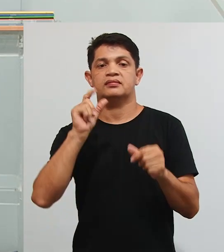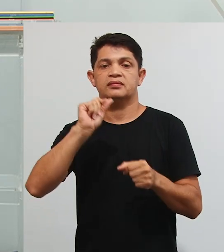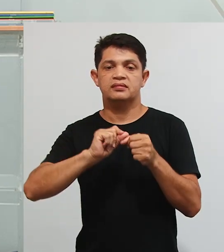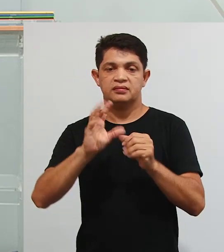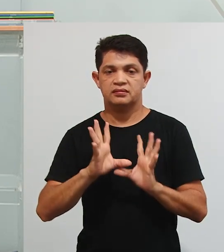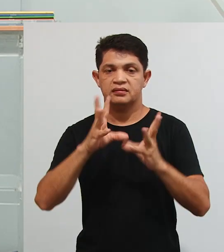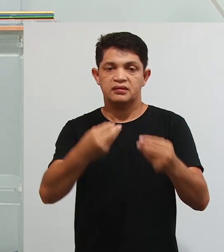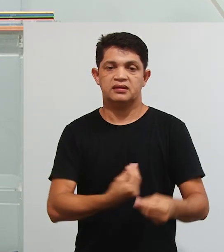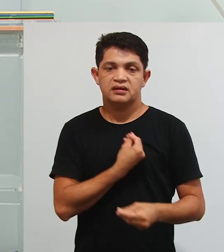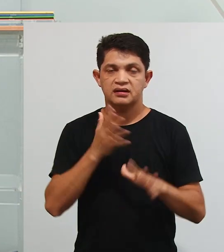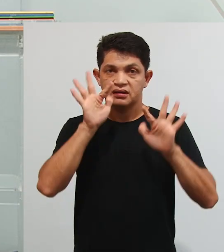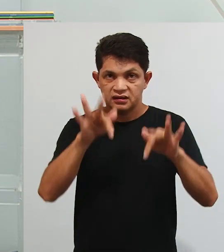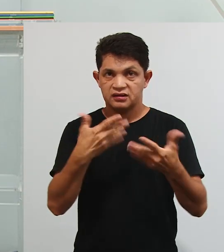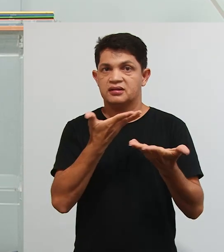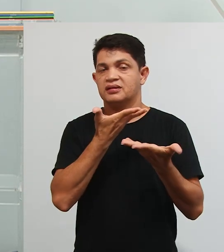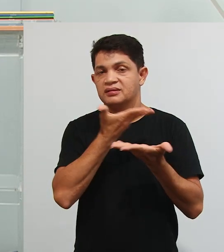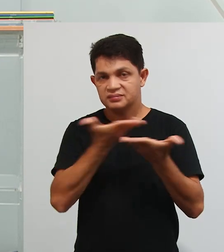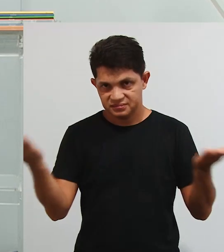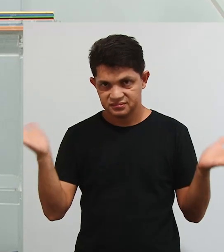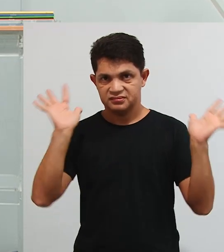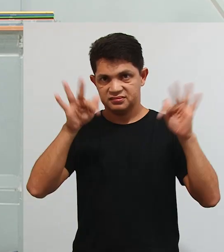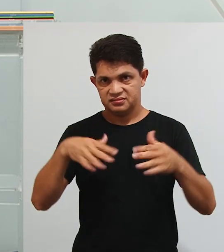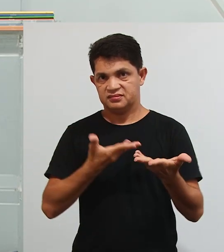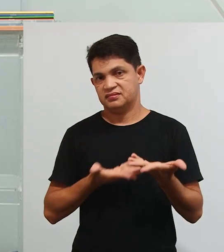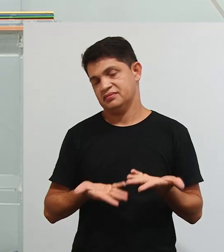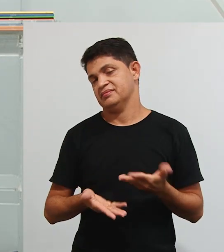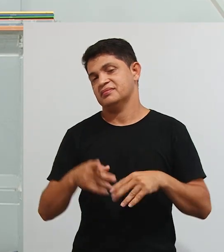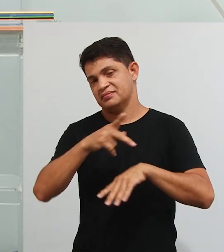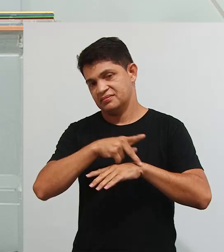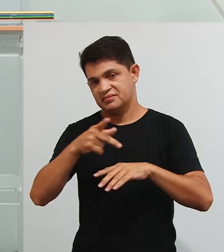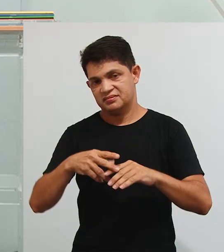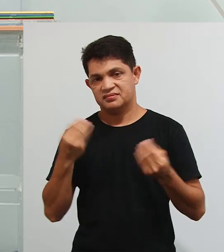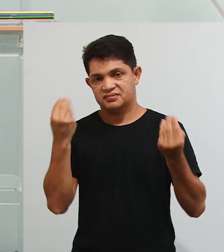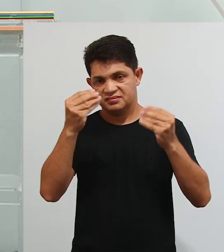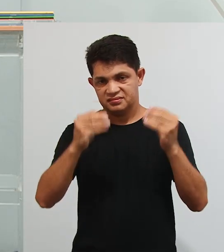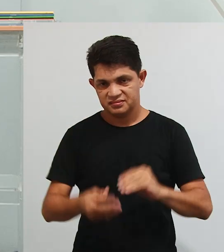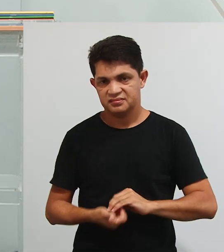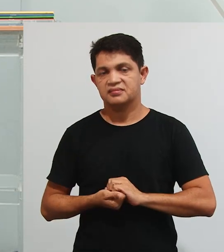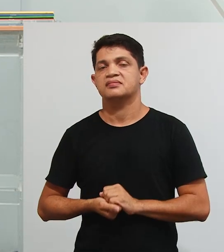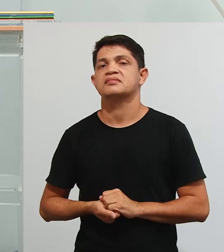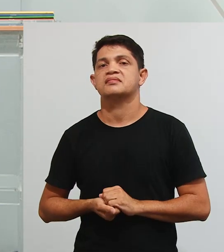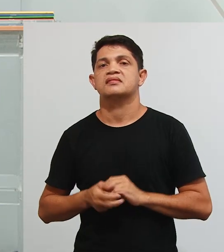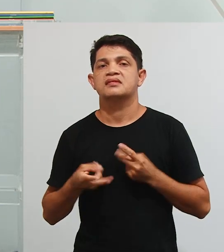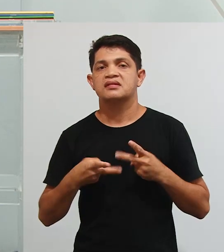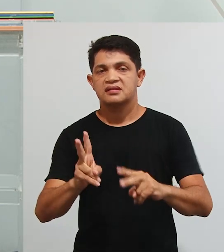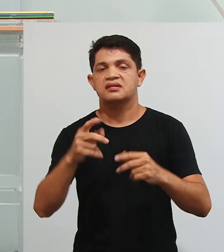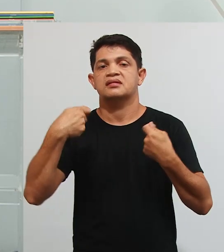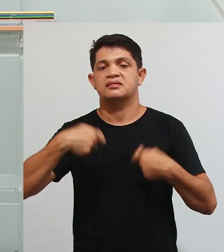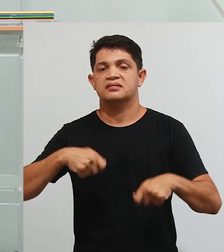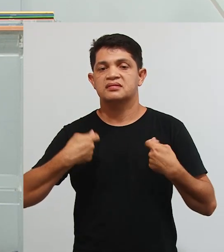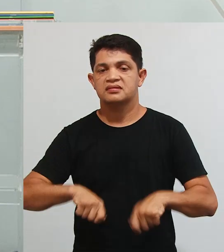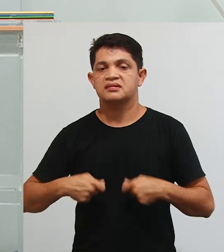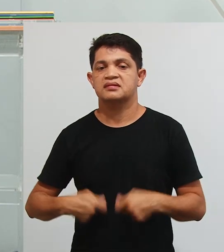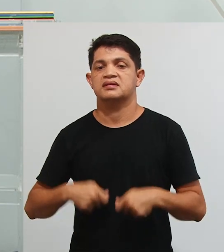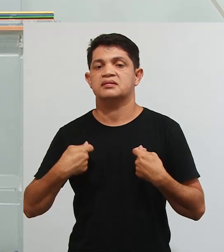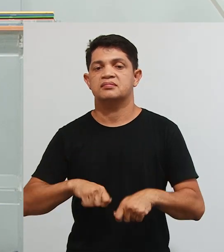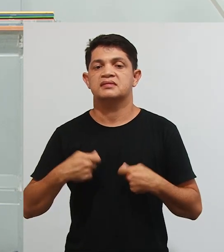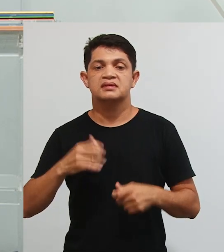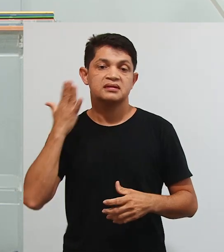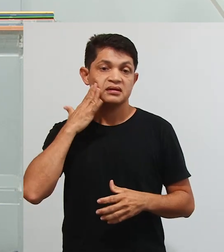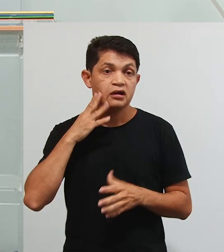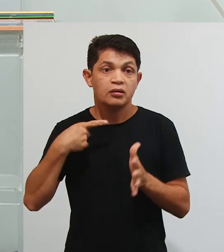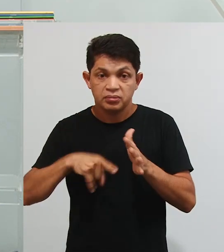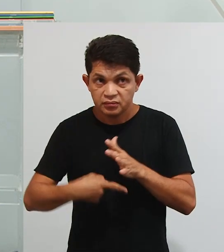investigativo, a gente encerra esse episódio. É claro que a gente trouxe aqui generalizações. É necessário que para isso, para você